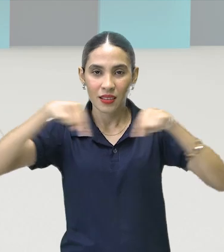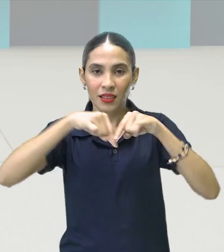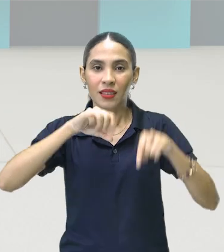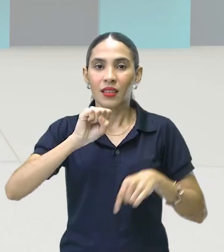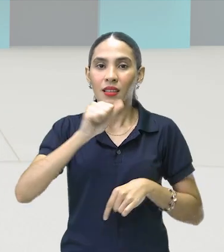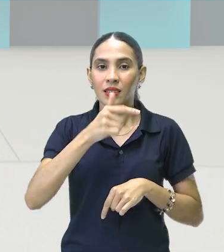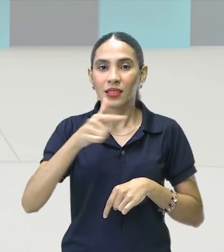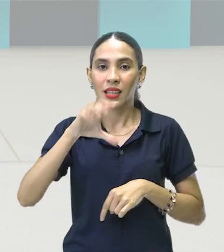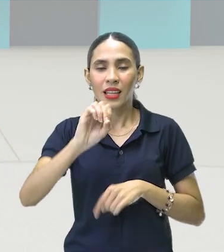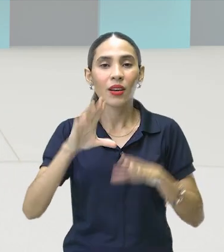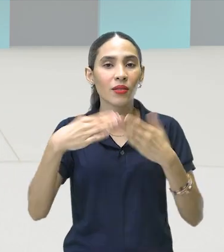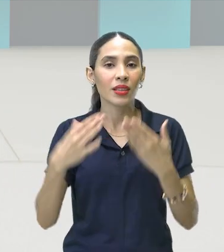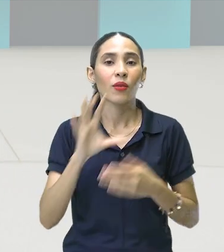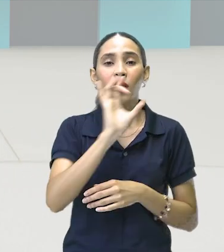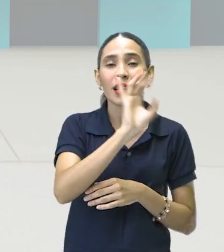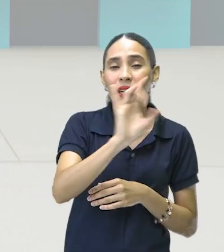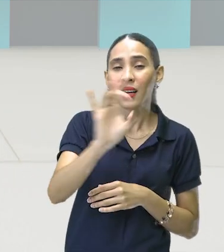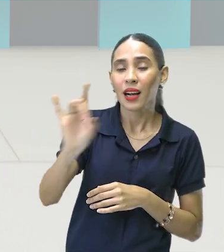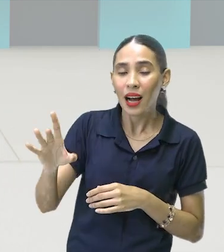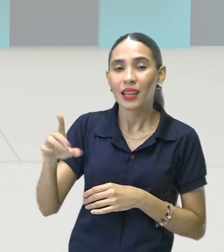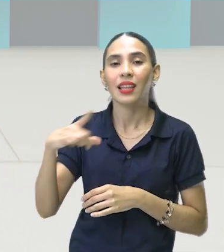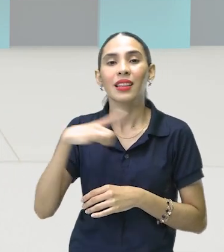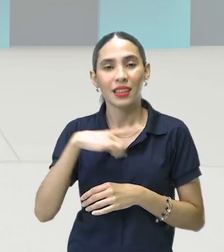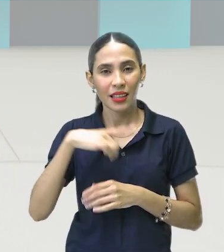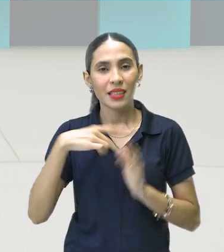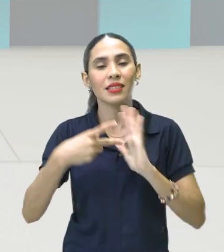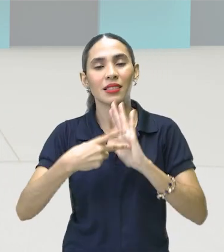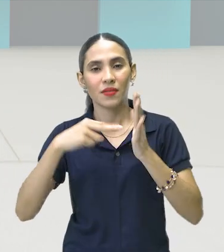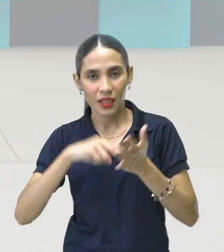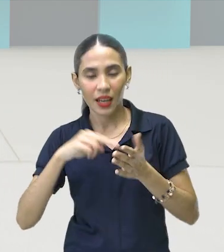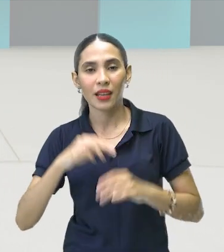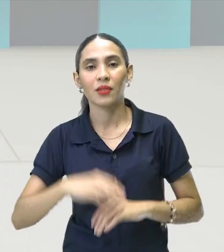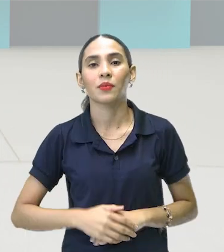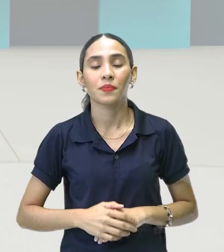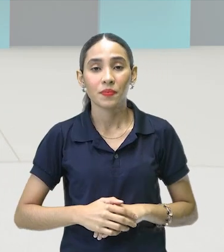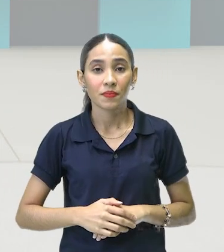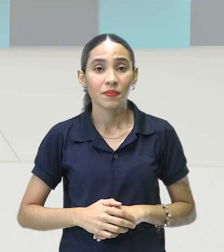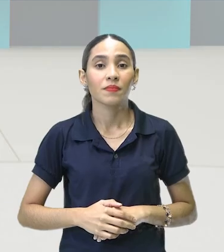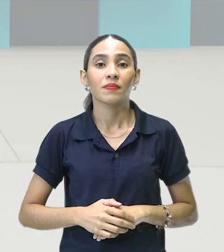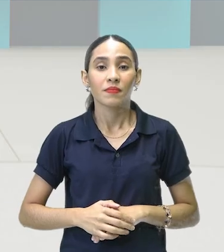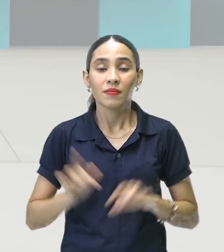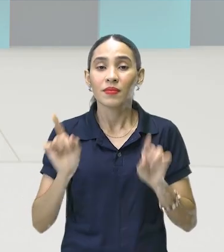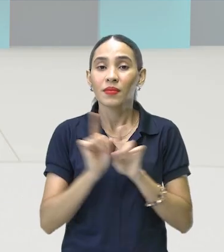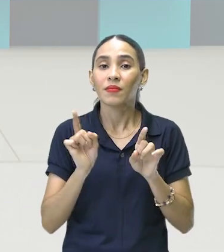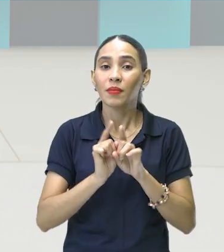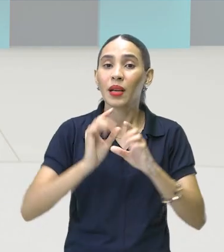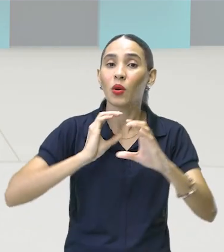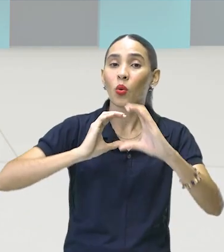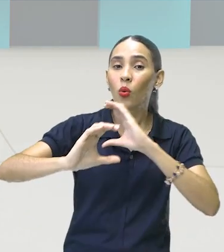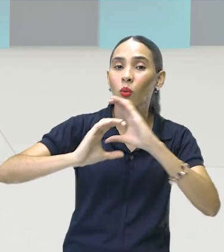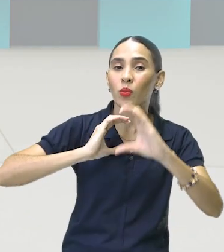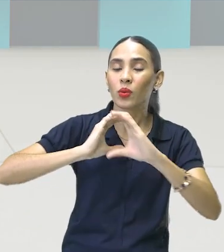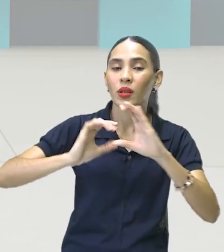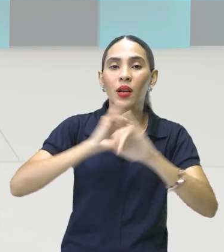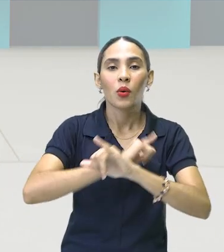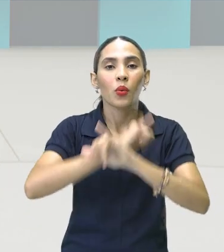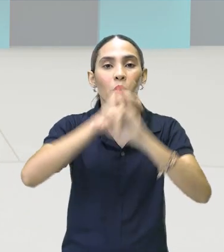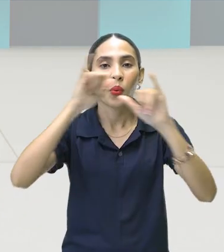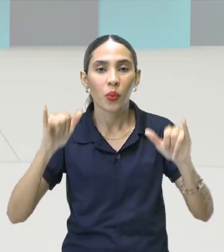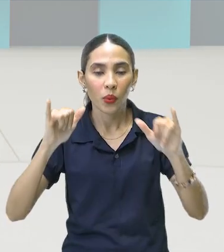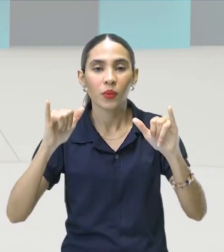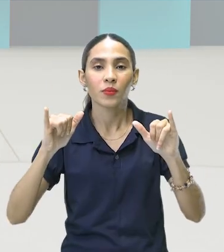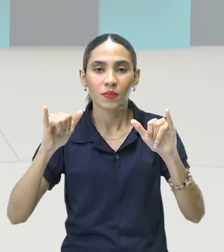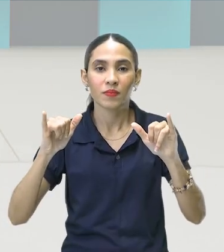Então, cada coisa ali possui um significado e está comunicando, passando uma